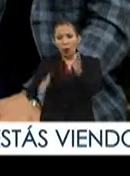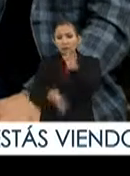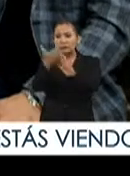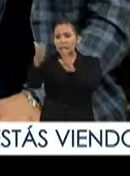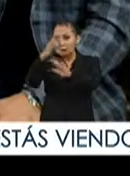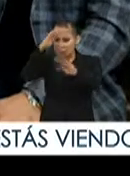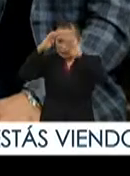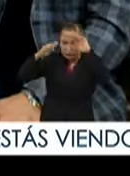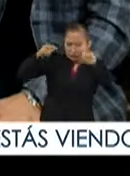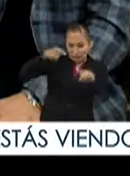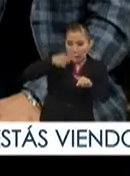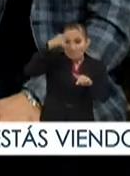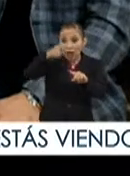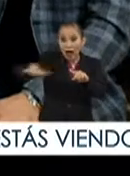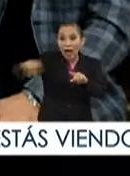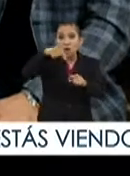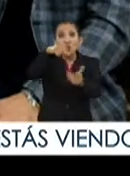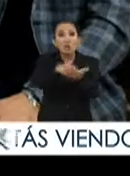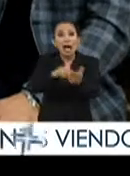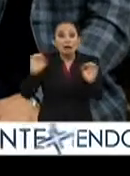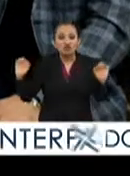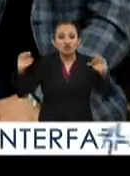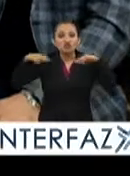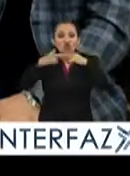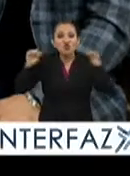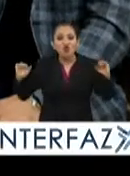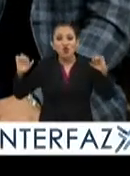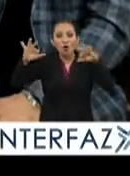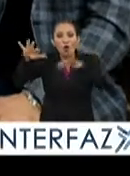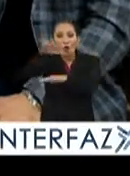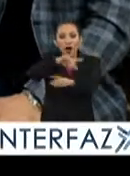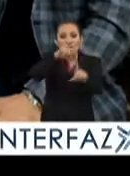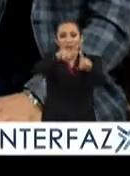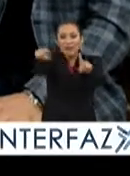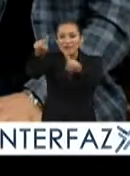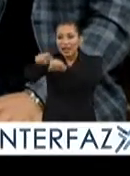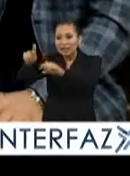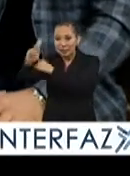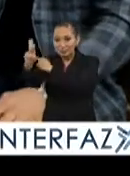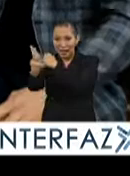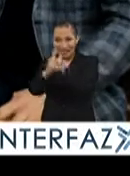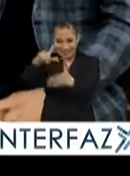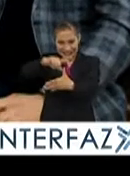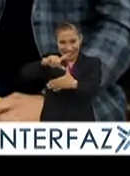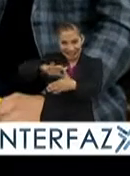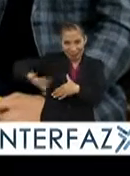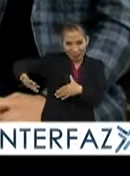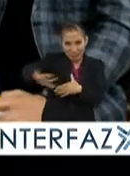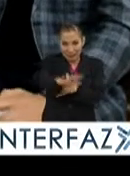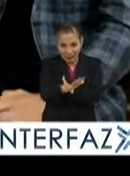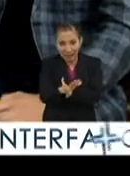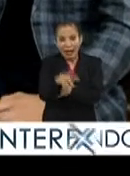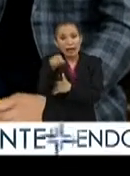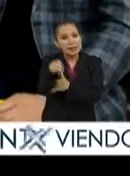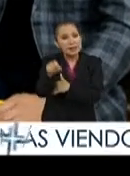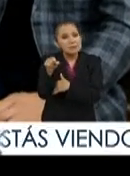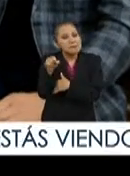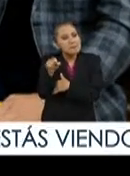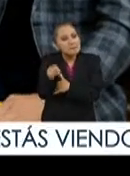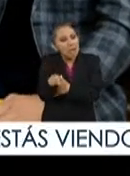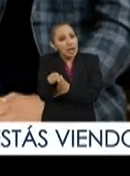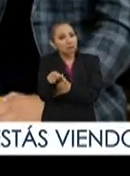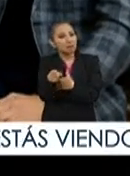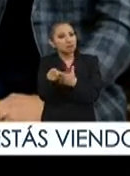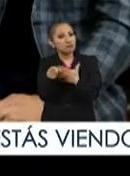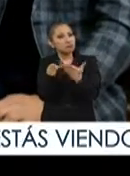construído e pensado para ser um ponto de integração entre os nossos países latino-americanos e precisa sim